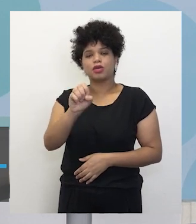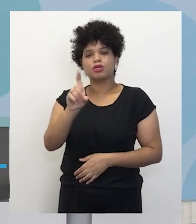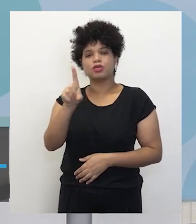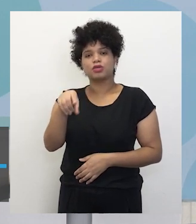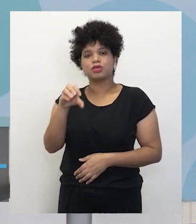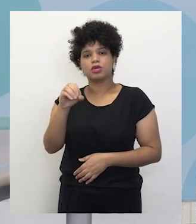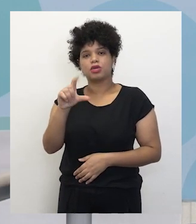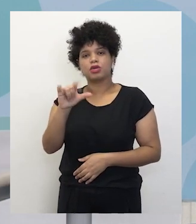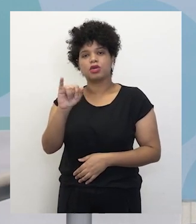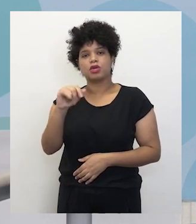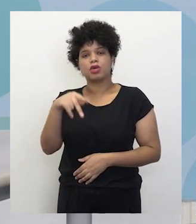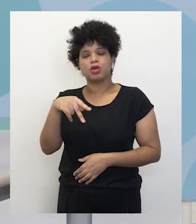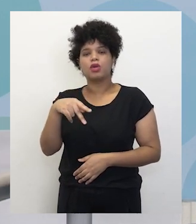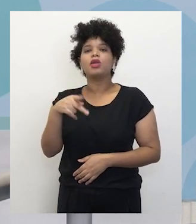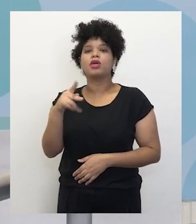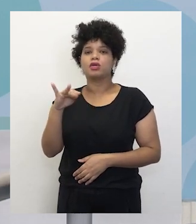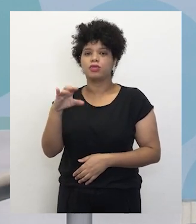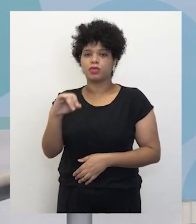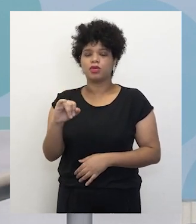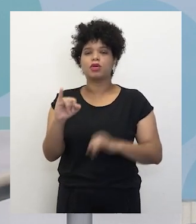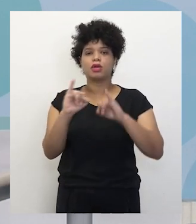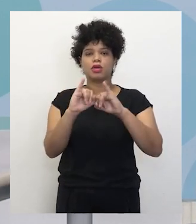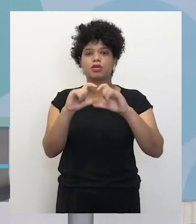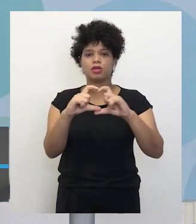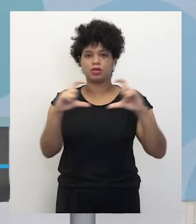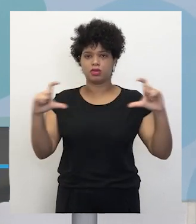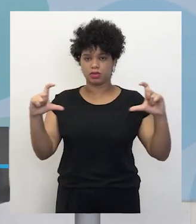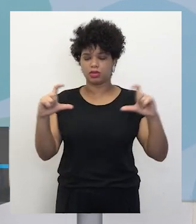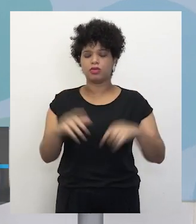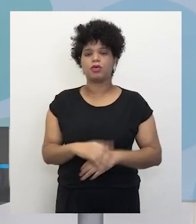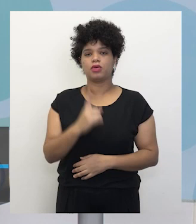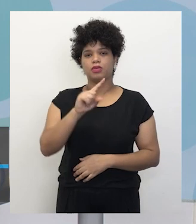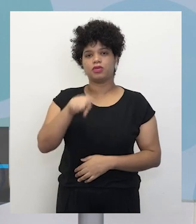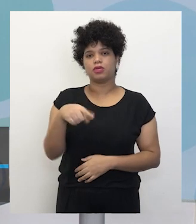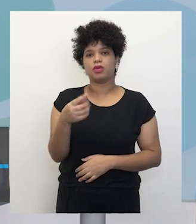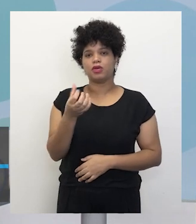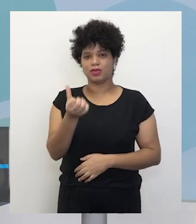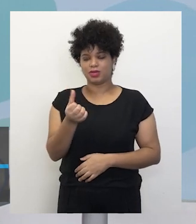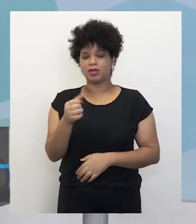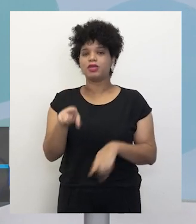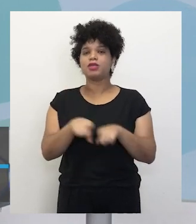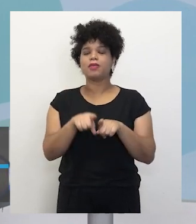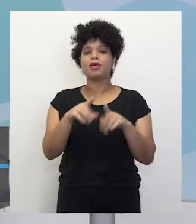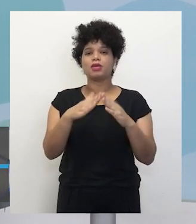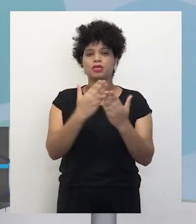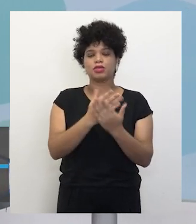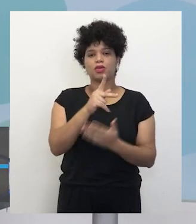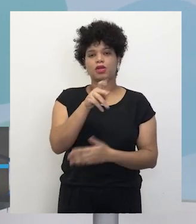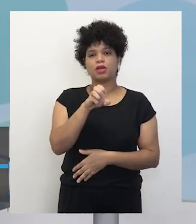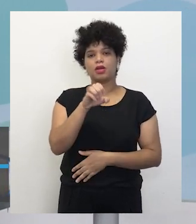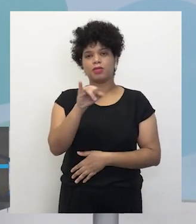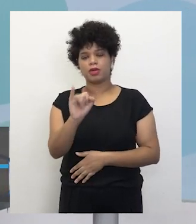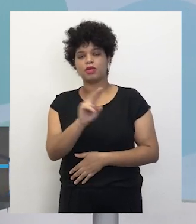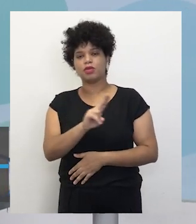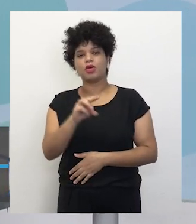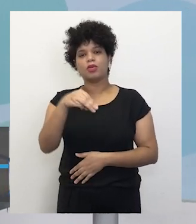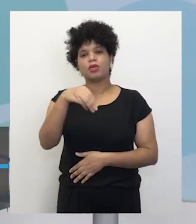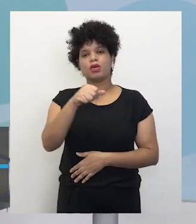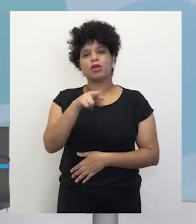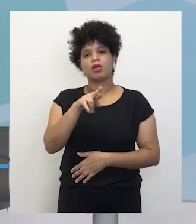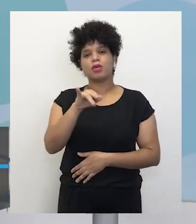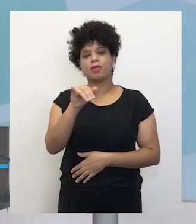Filho, Itaquaquecetuba, 1,6. Temos os alunos do 9º A da PEI, professora Maria Angélica Marcondes,